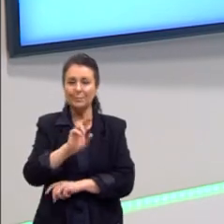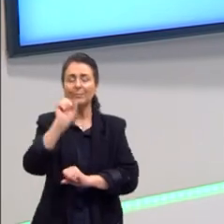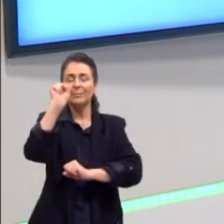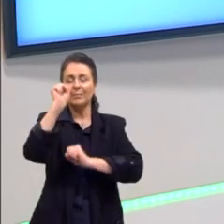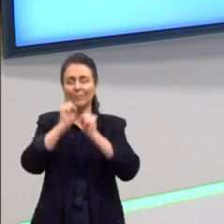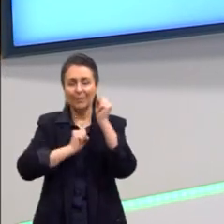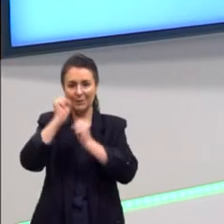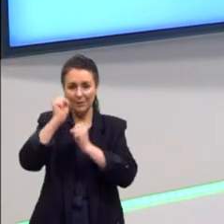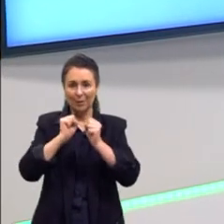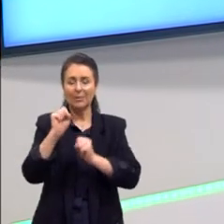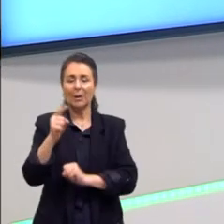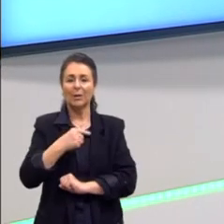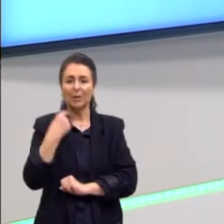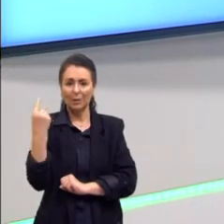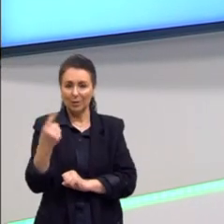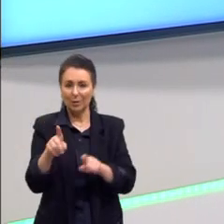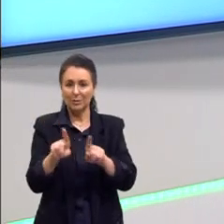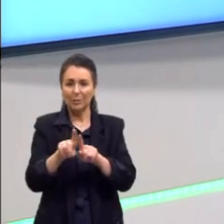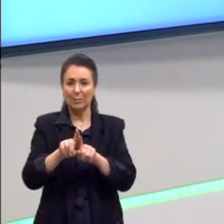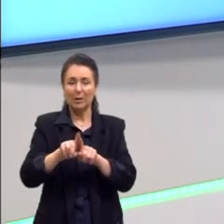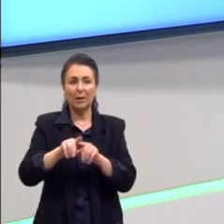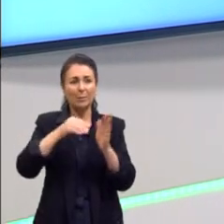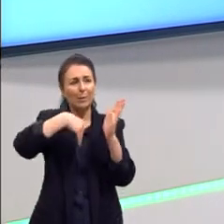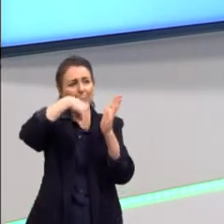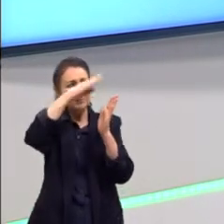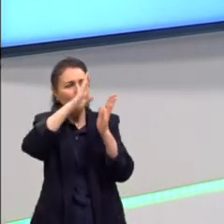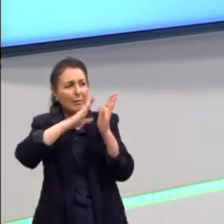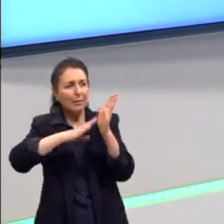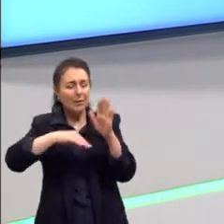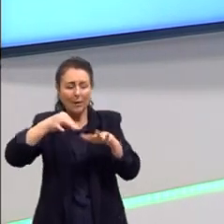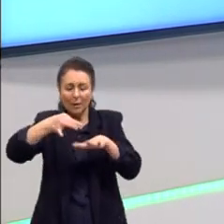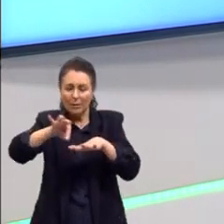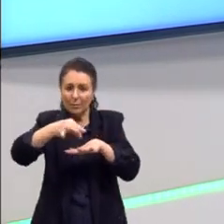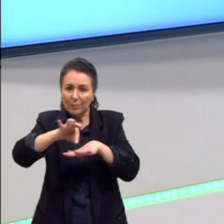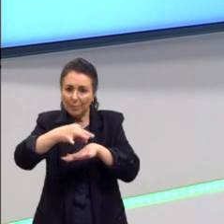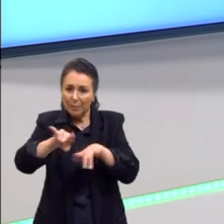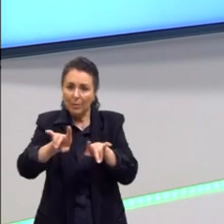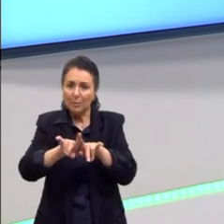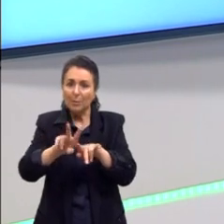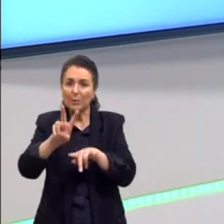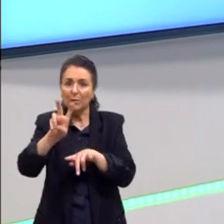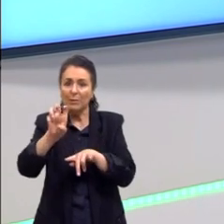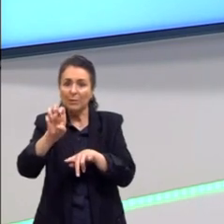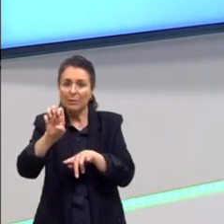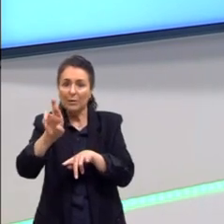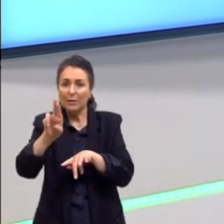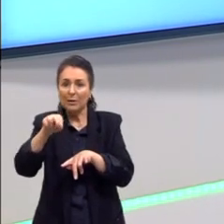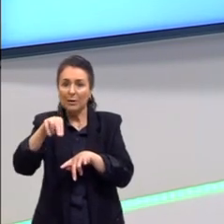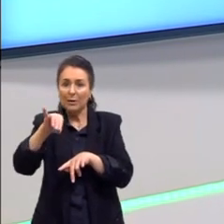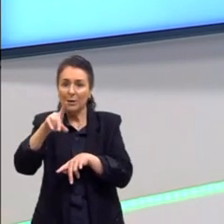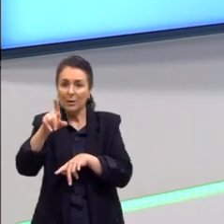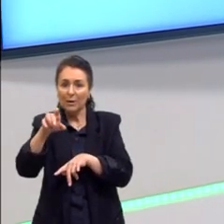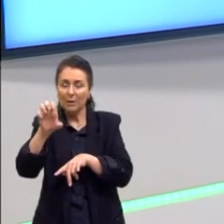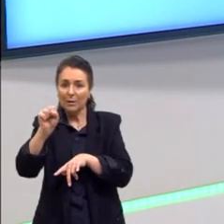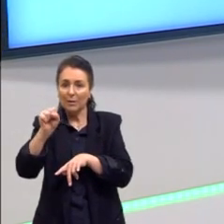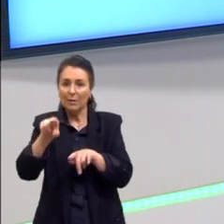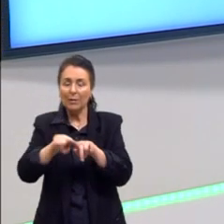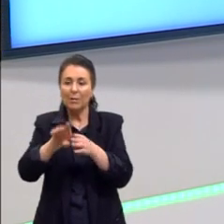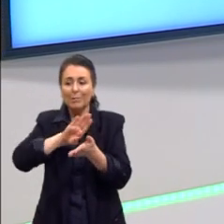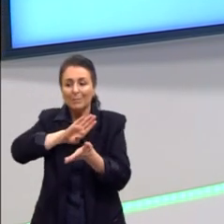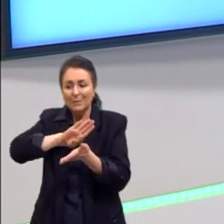indústria e por nós aí como solvente para tintas esmaltes vernizes e também para extração de óleos